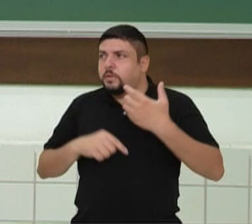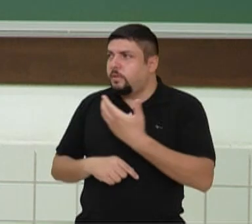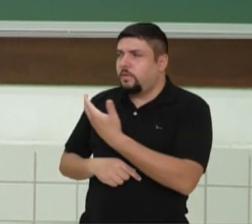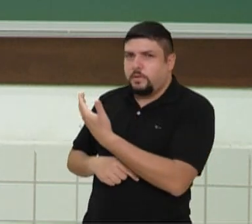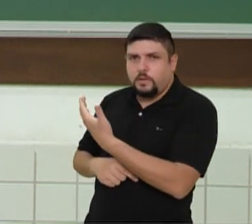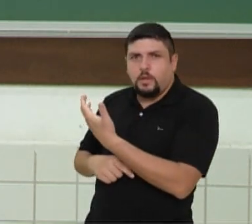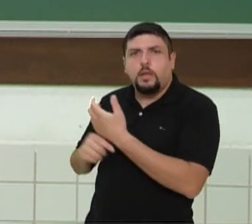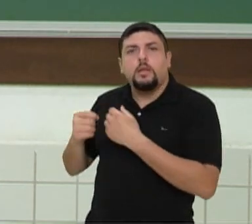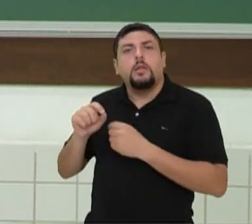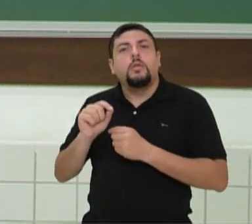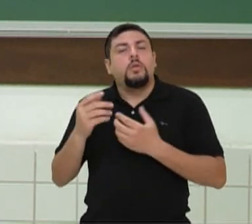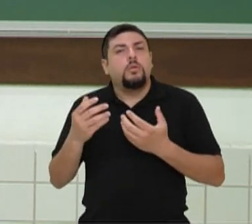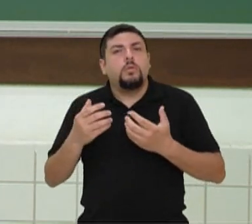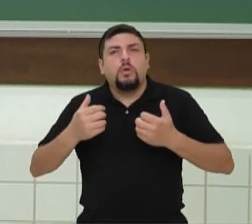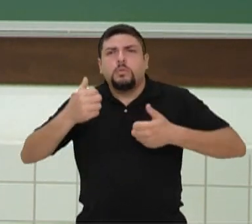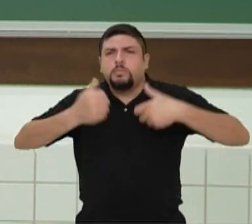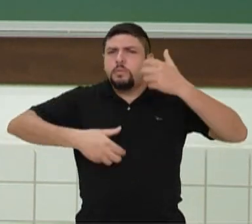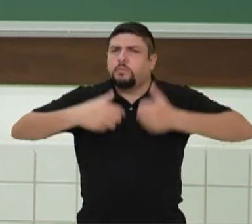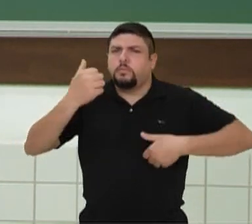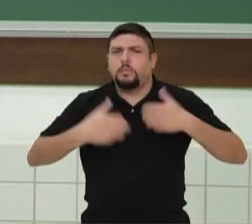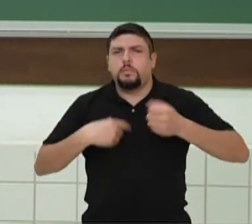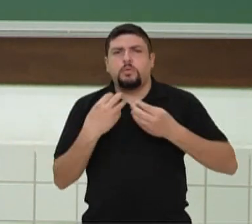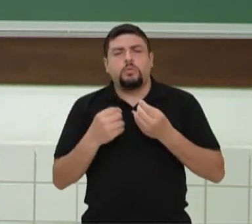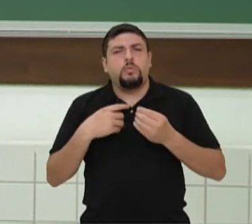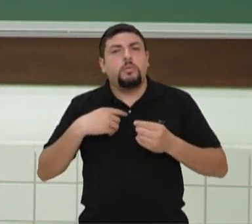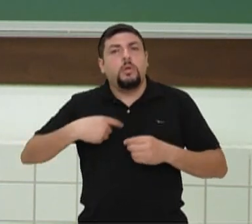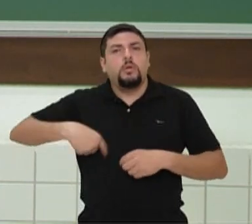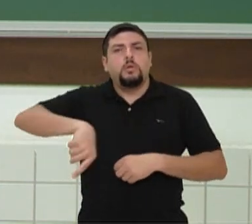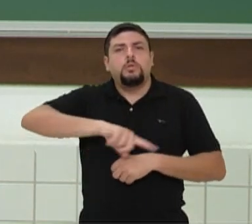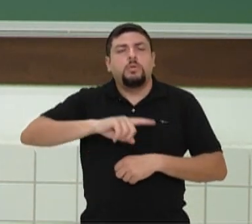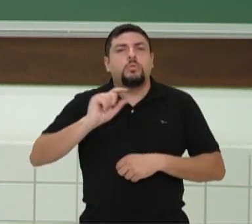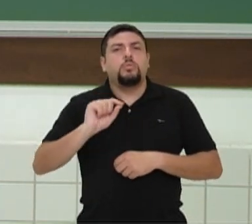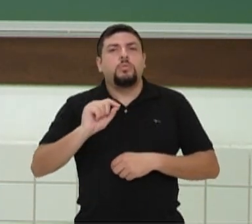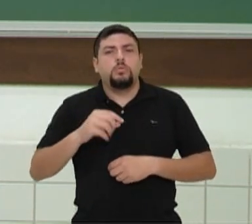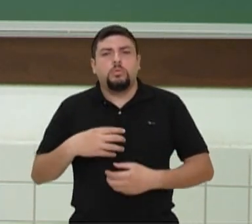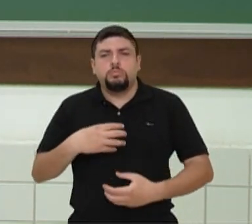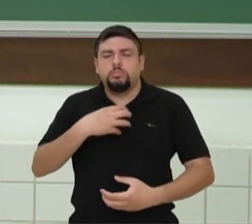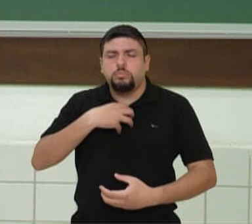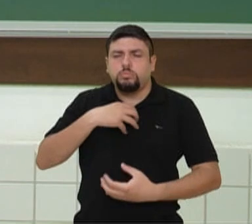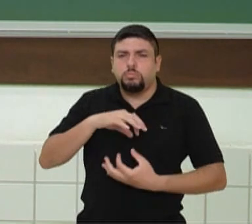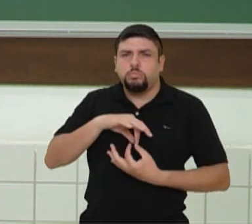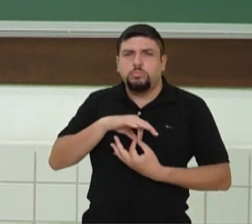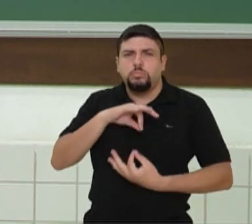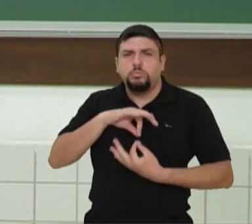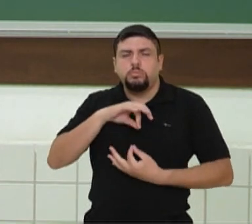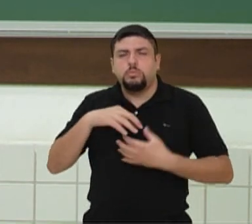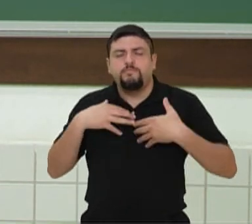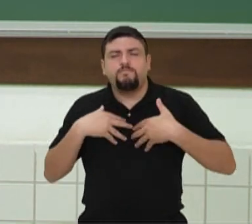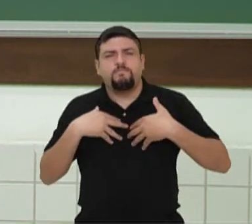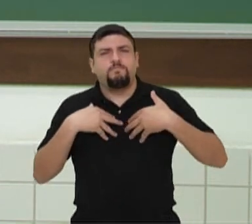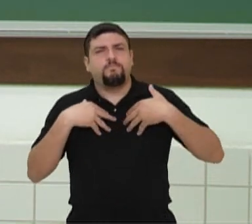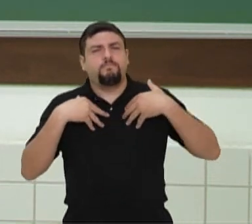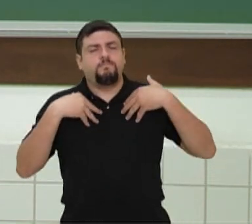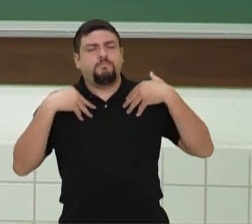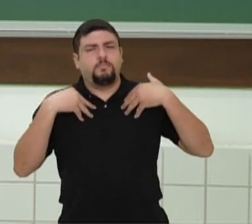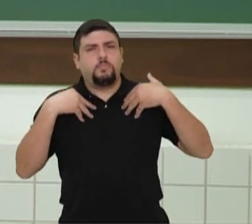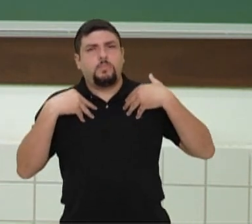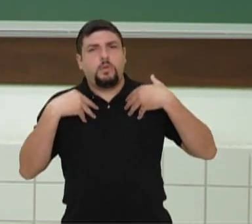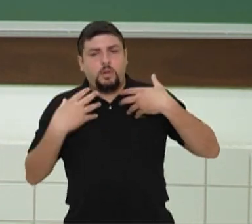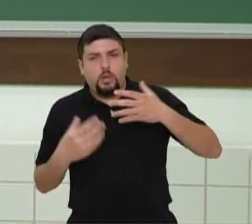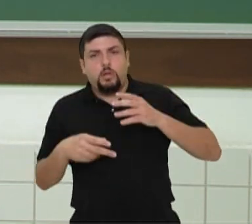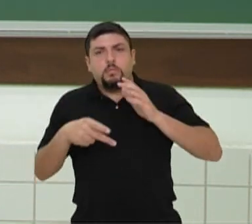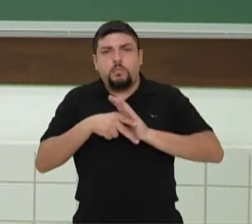outros compositores, vai ser bastante fundamental para nós resgatarmos o espírito da época, da constituição da nossa